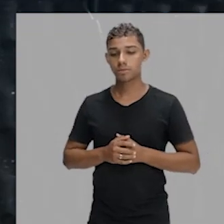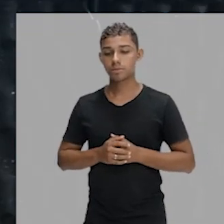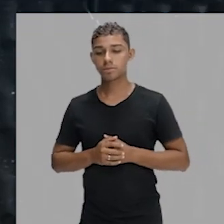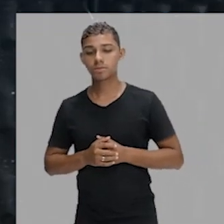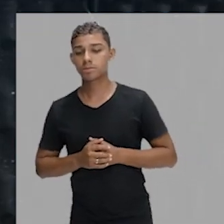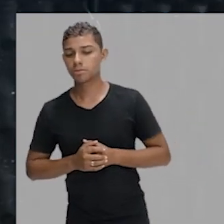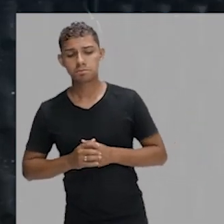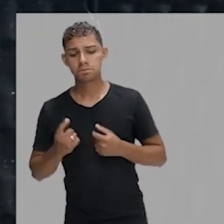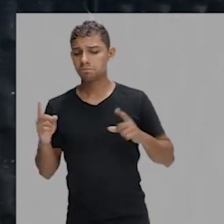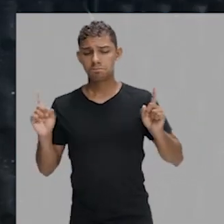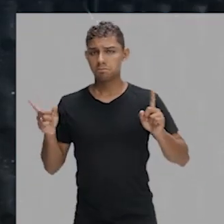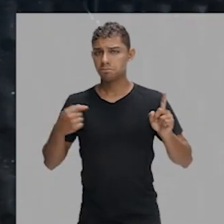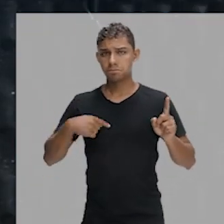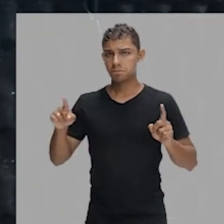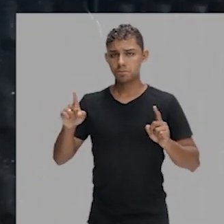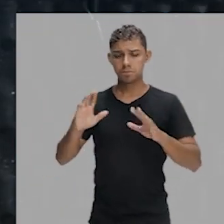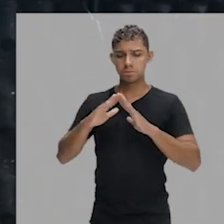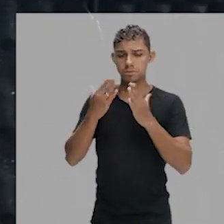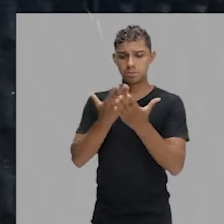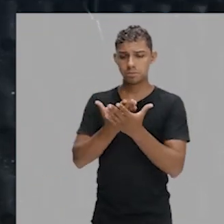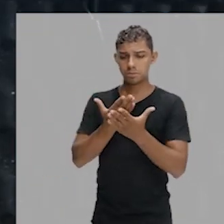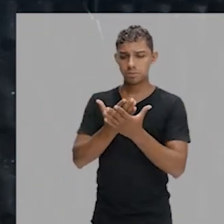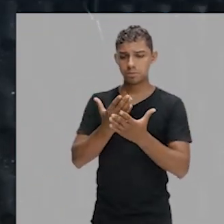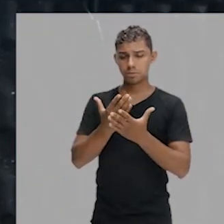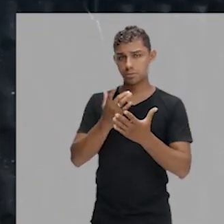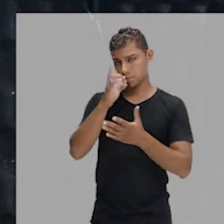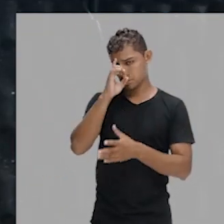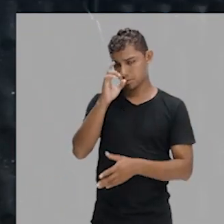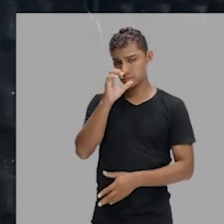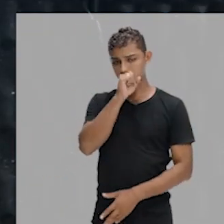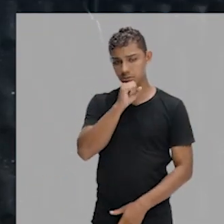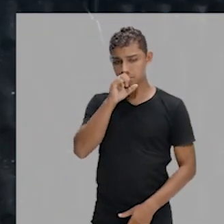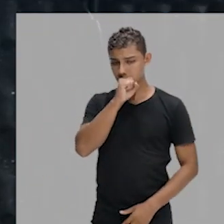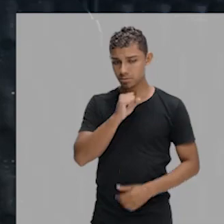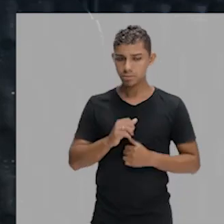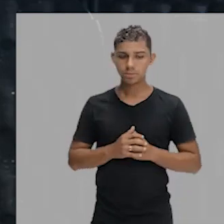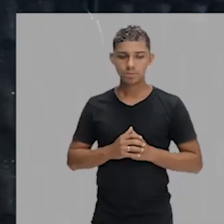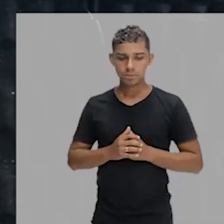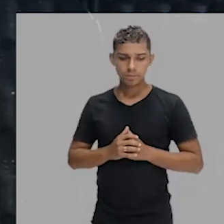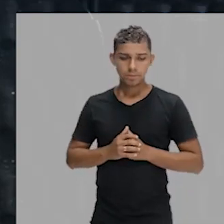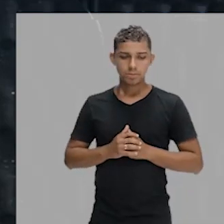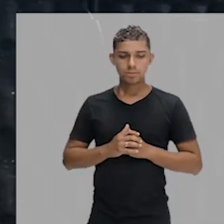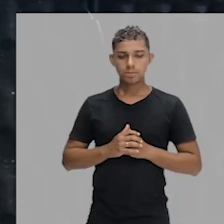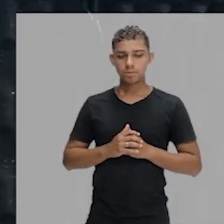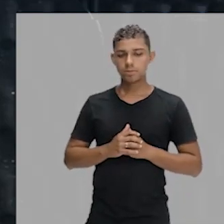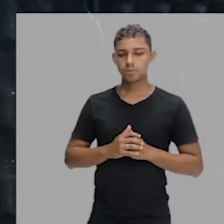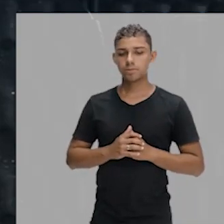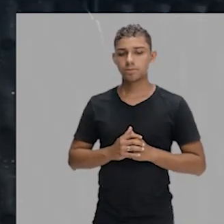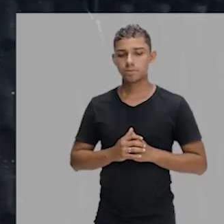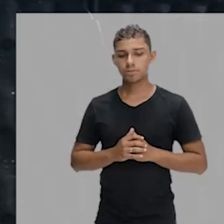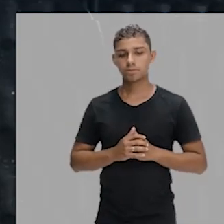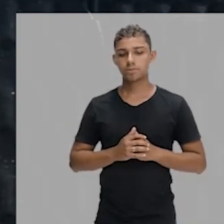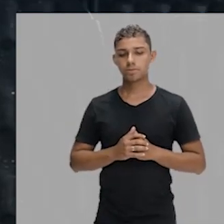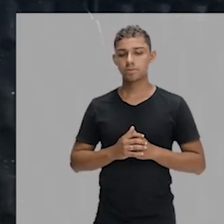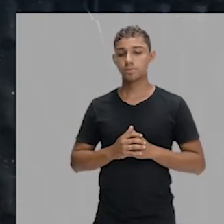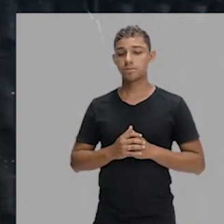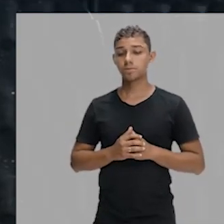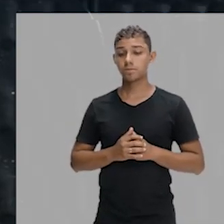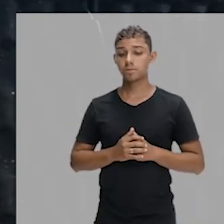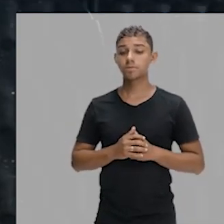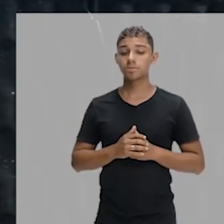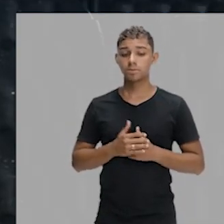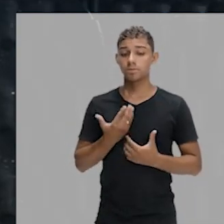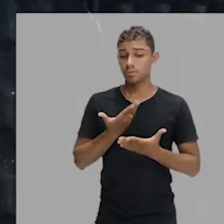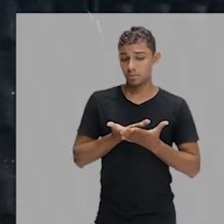para a escola nos sábados. She only studies on weekdays. Ela